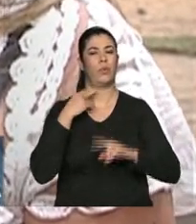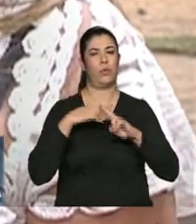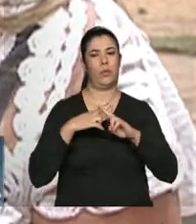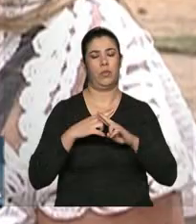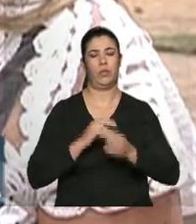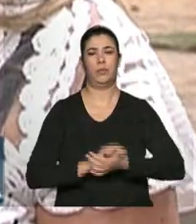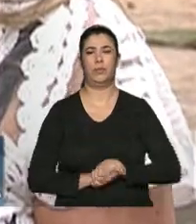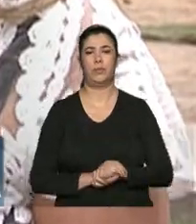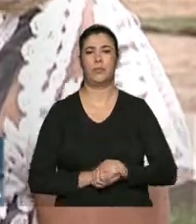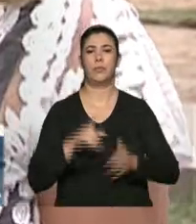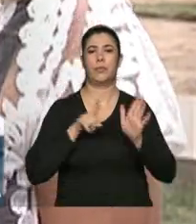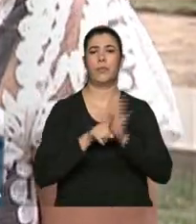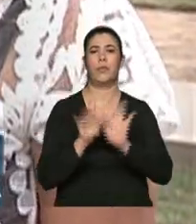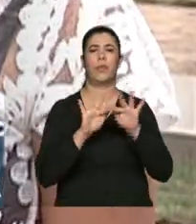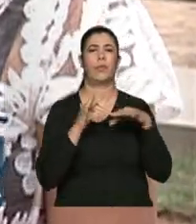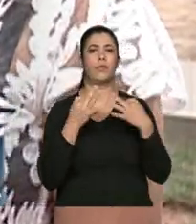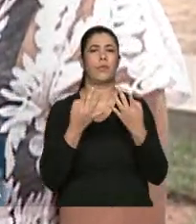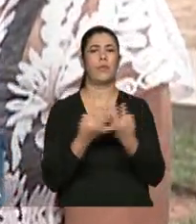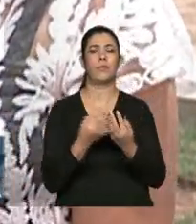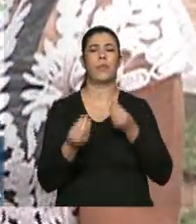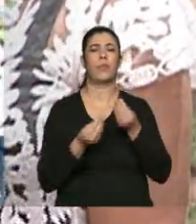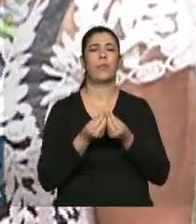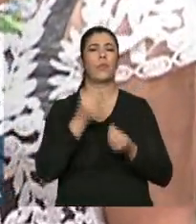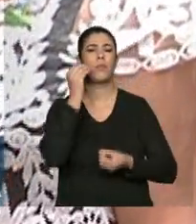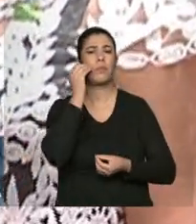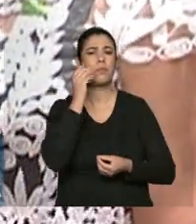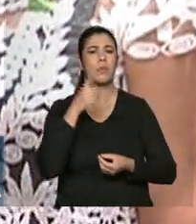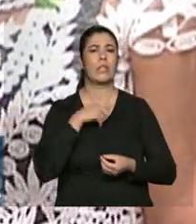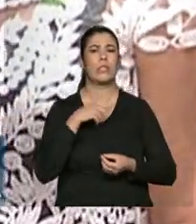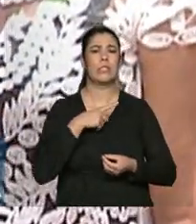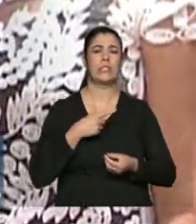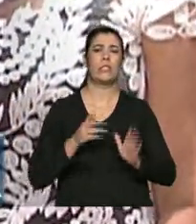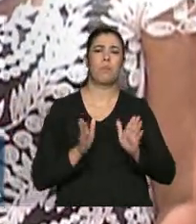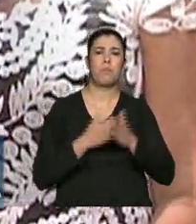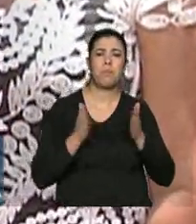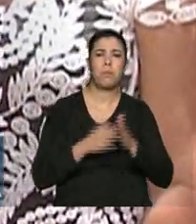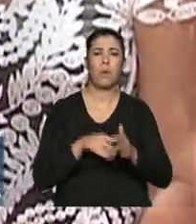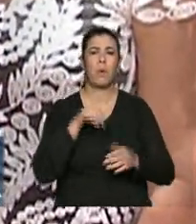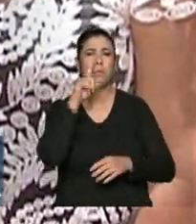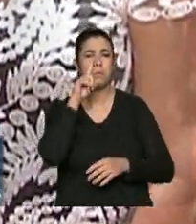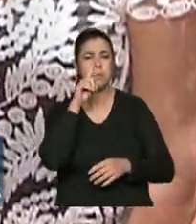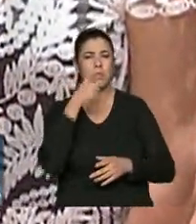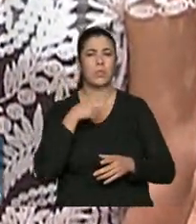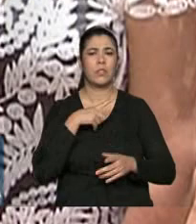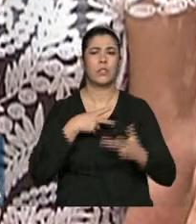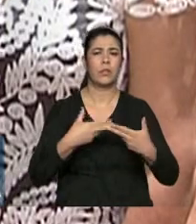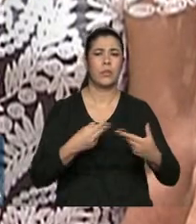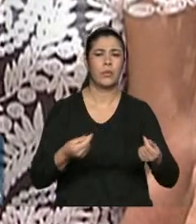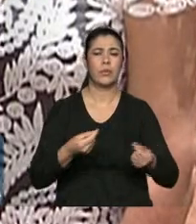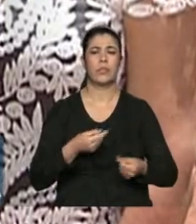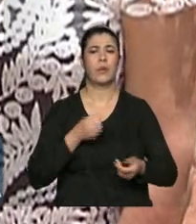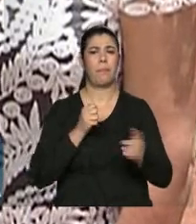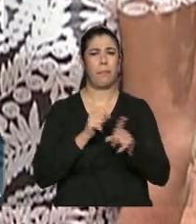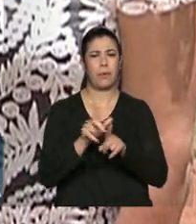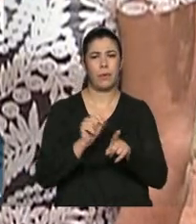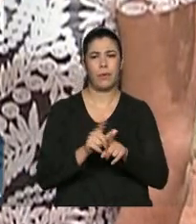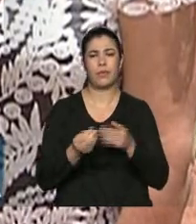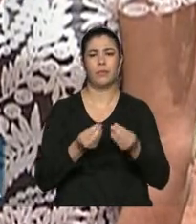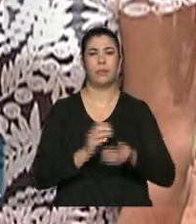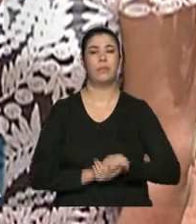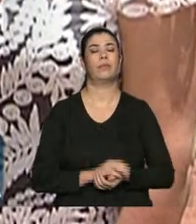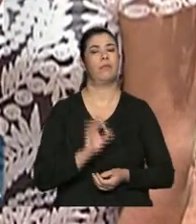E essas famílias, elas estavam em situação de vulnerabilidade, pagavam aluguel? Sim, com toda certeza. Muitas